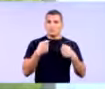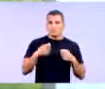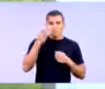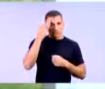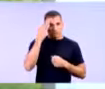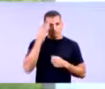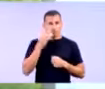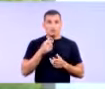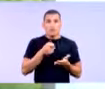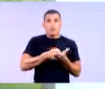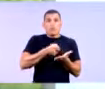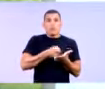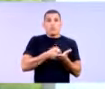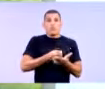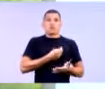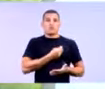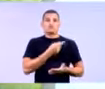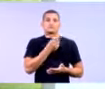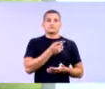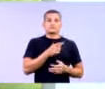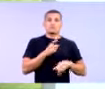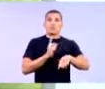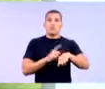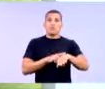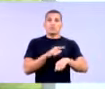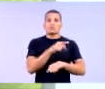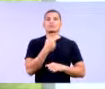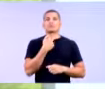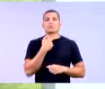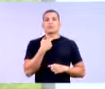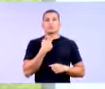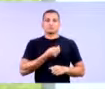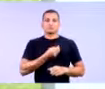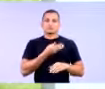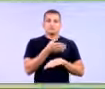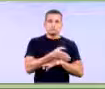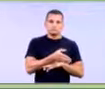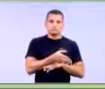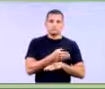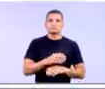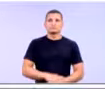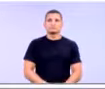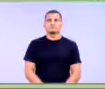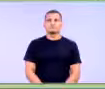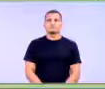cobre, né, presença de você num horário que você não pode se fazer presente.